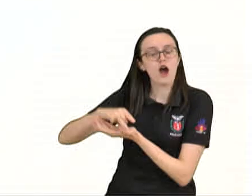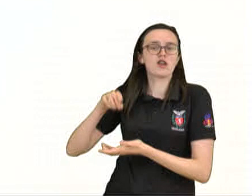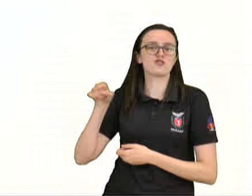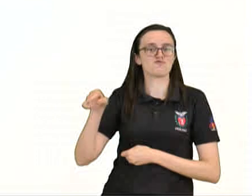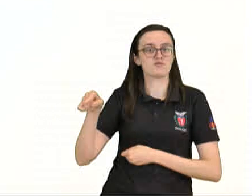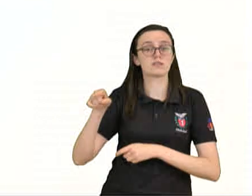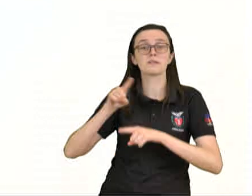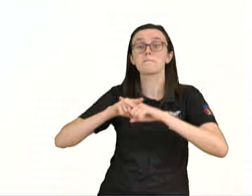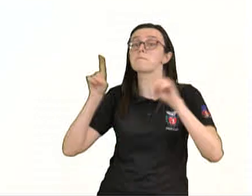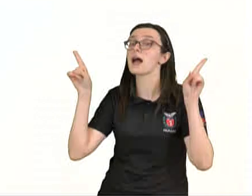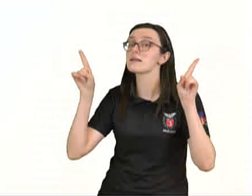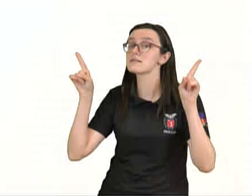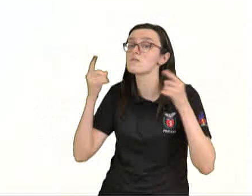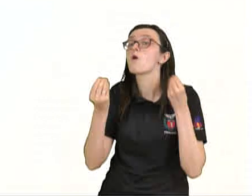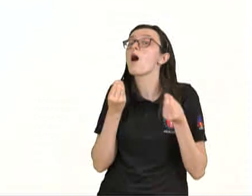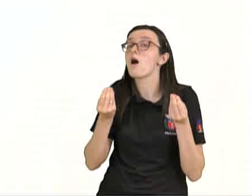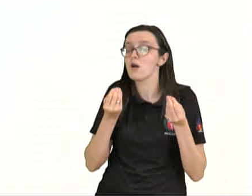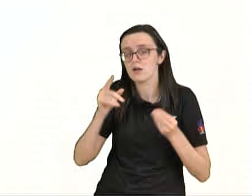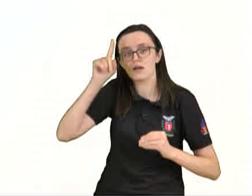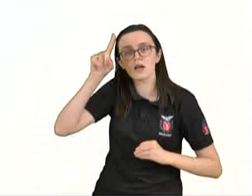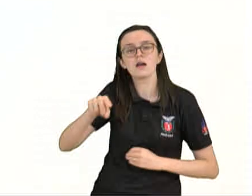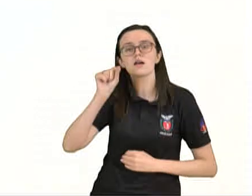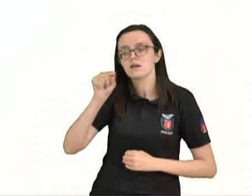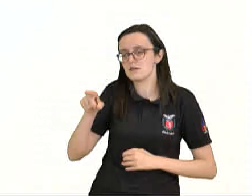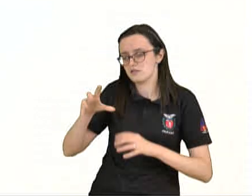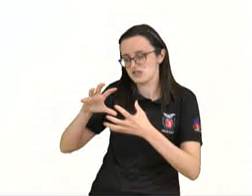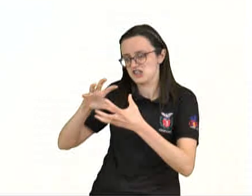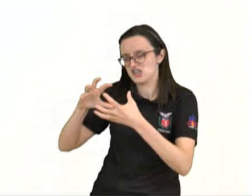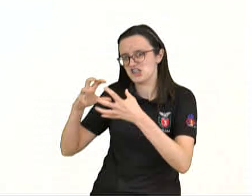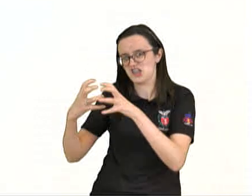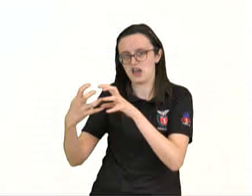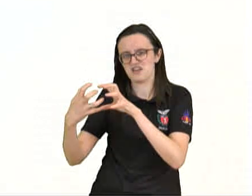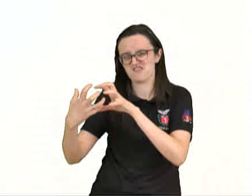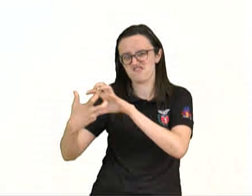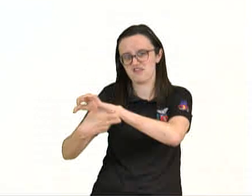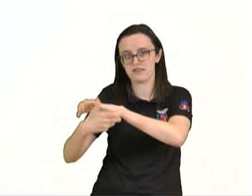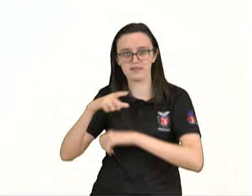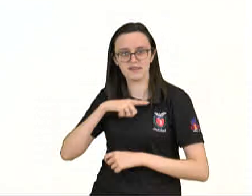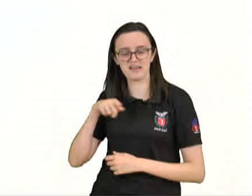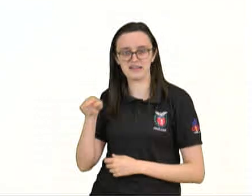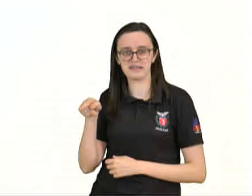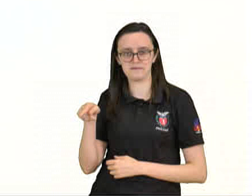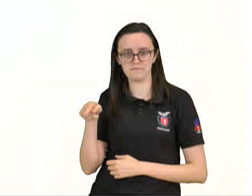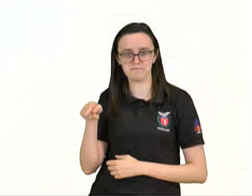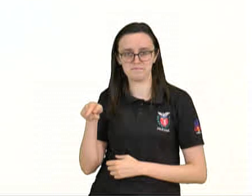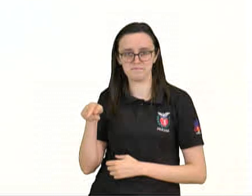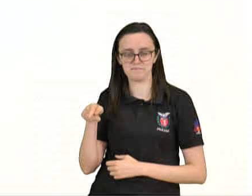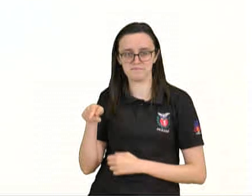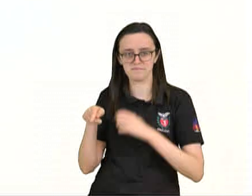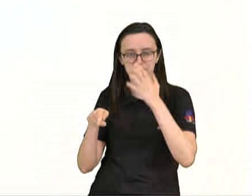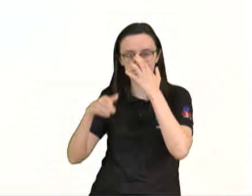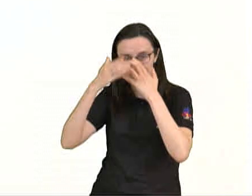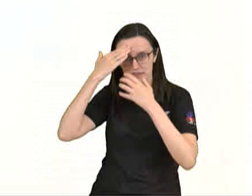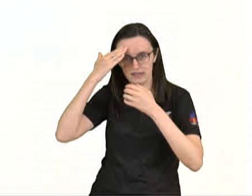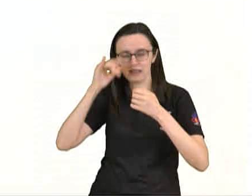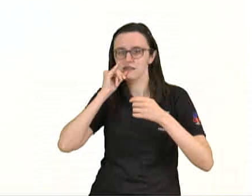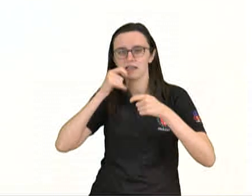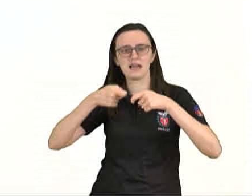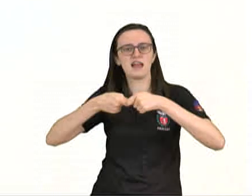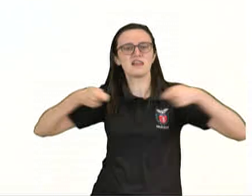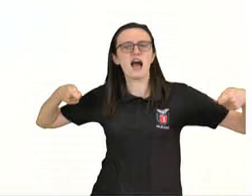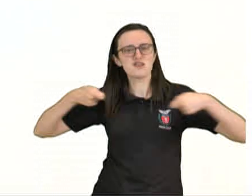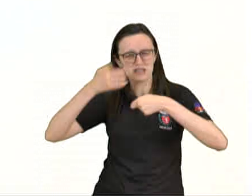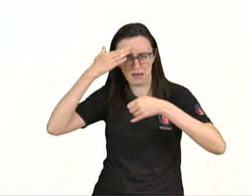terem sido submetidos a uma deformação elástica. O elástico é um exemplo, ele